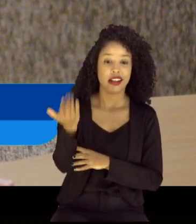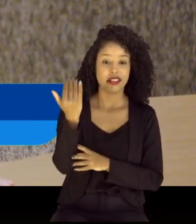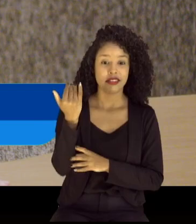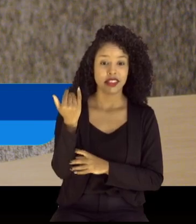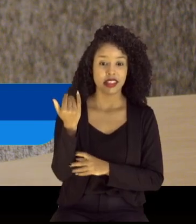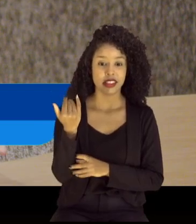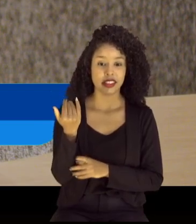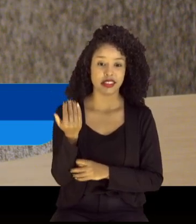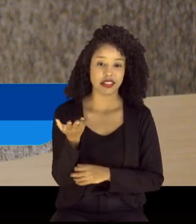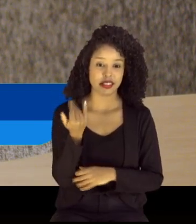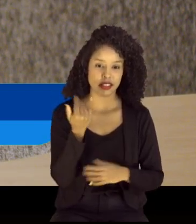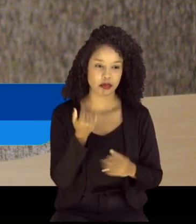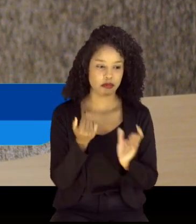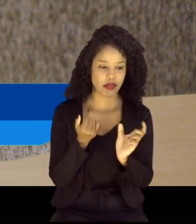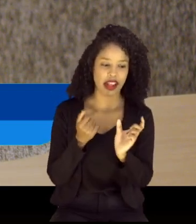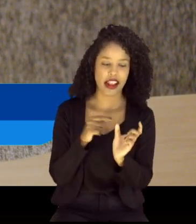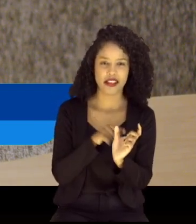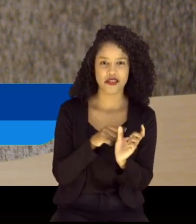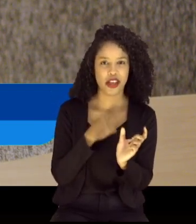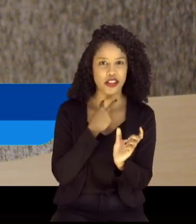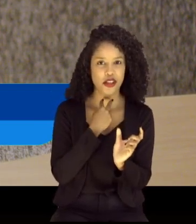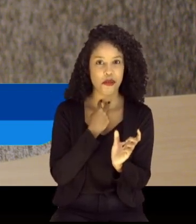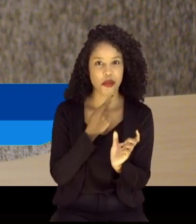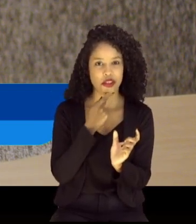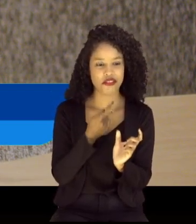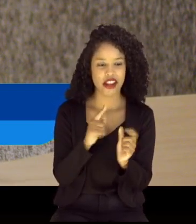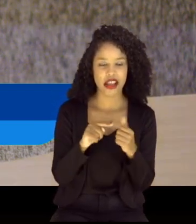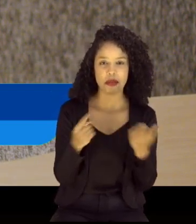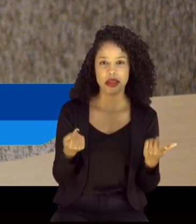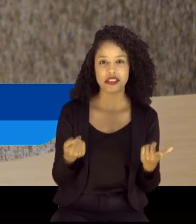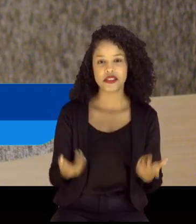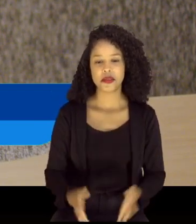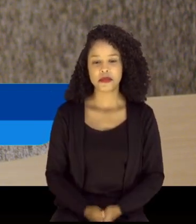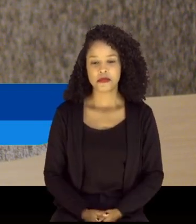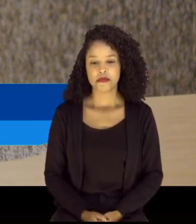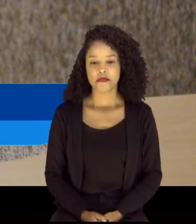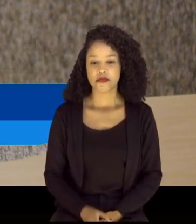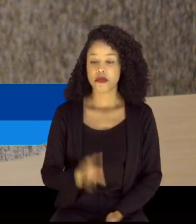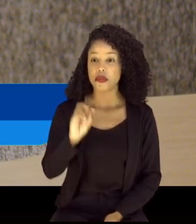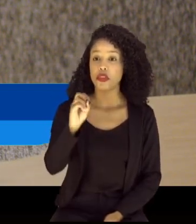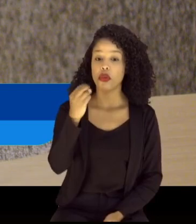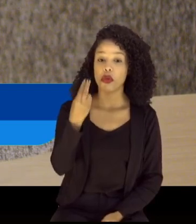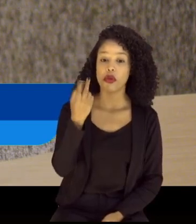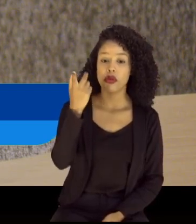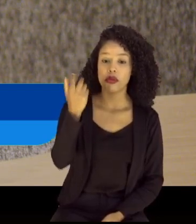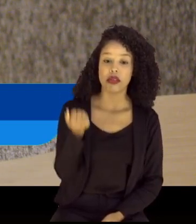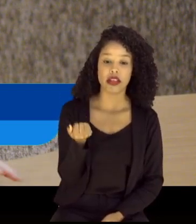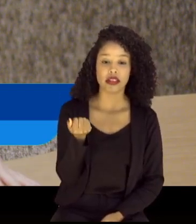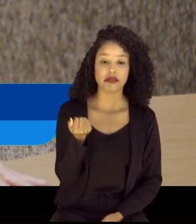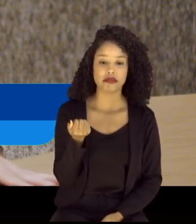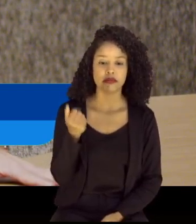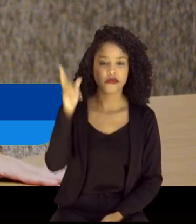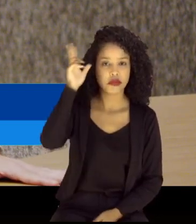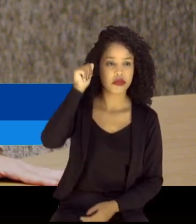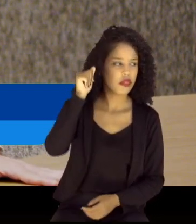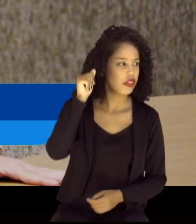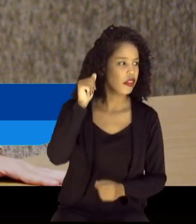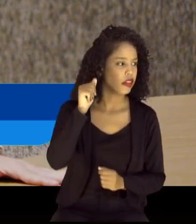se danar, porque não pode dizer a palavra, você também. Ou então, é que é de coice,